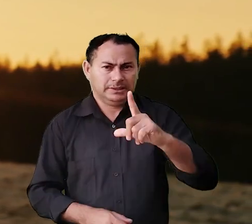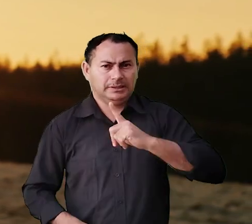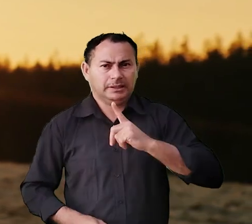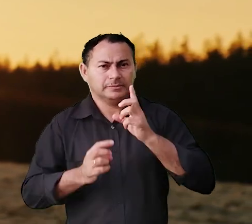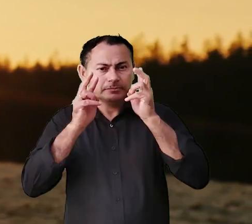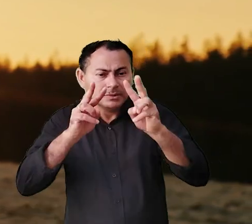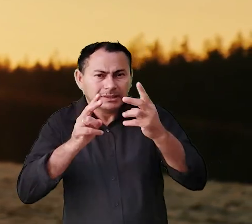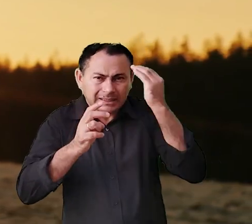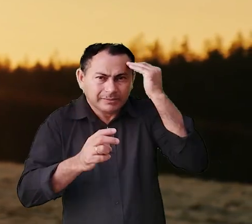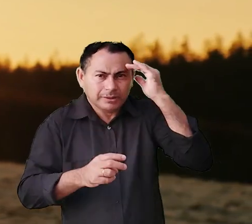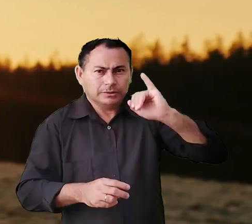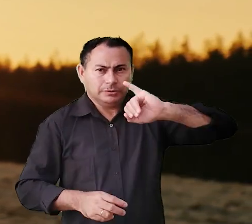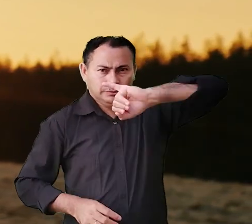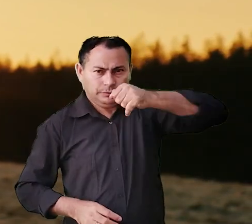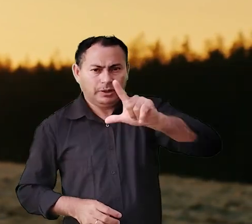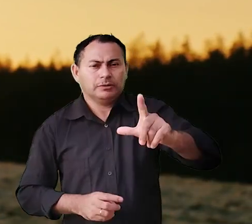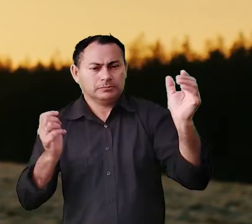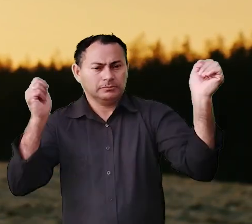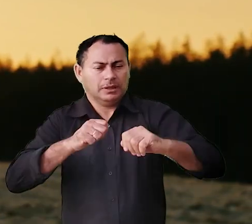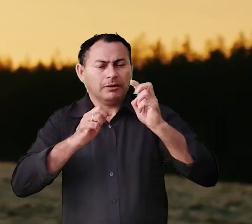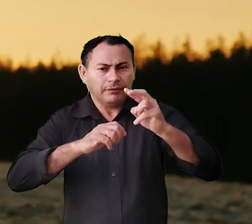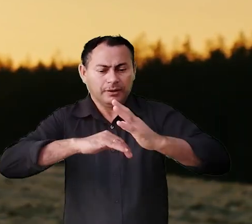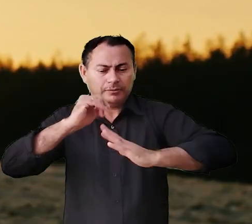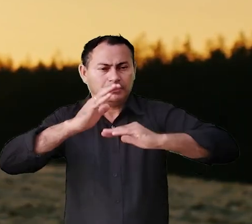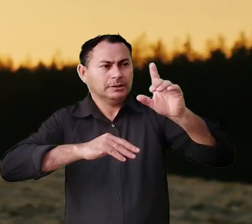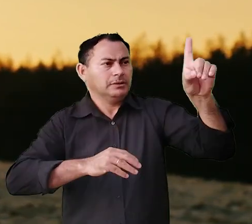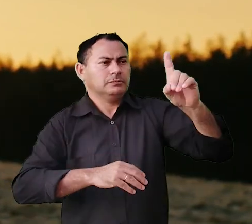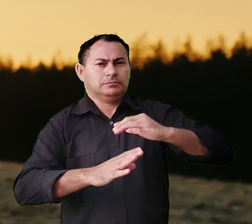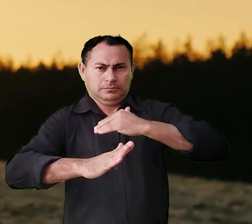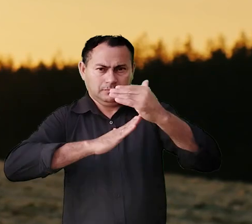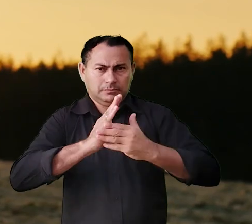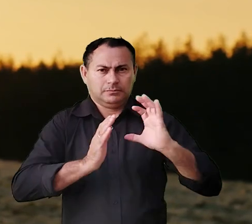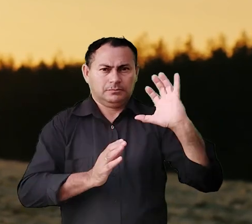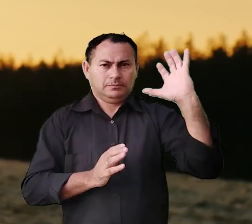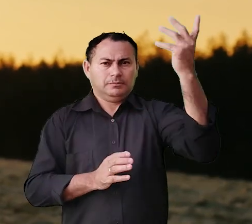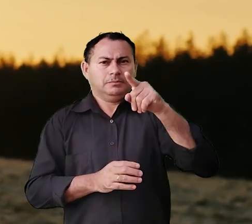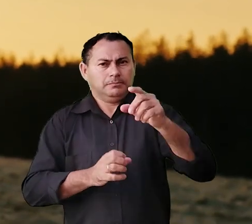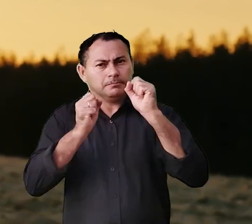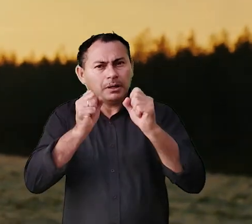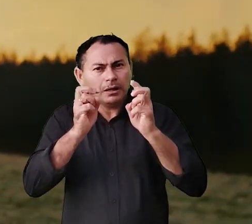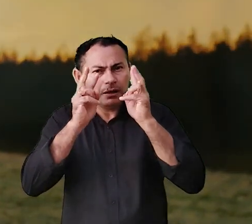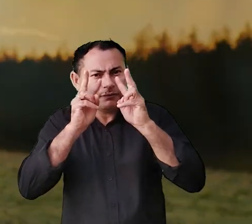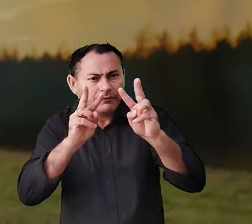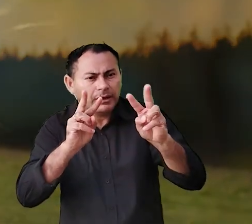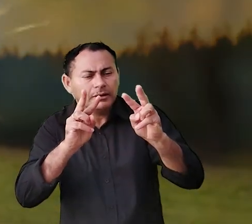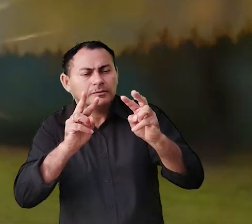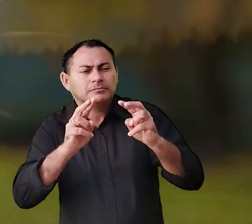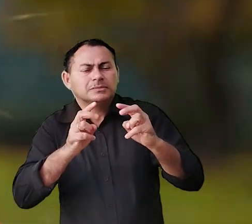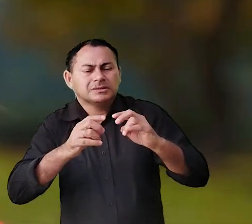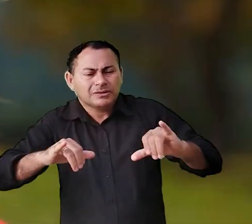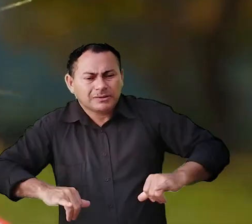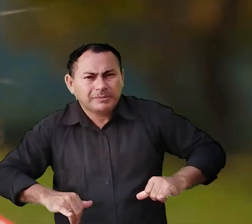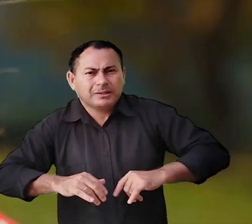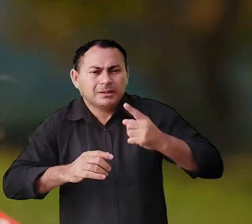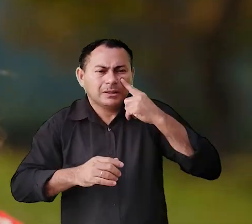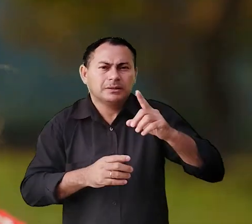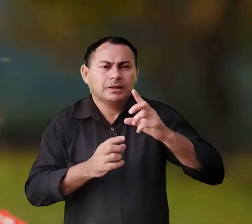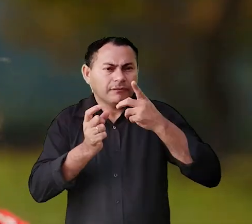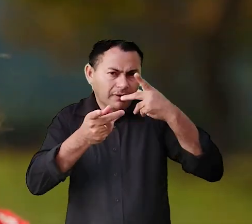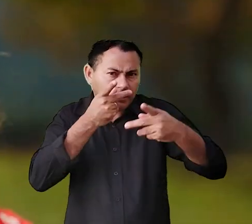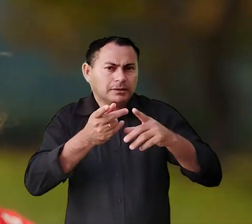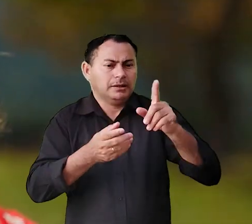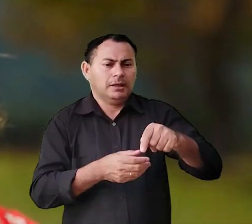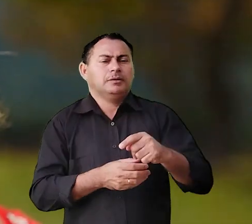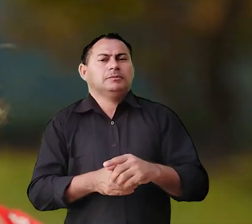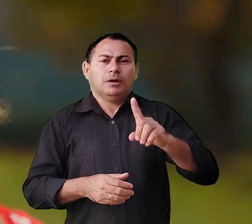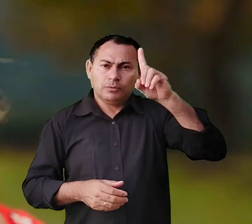Portanto, se você tem a visão de Joel e a capacidade de ver a mão de Deus em tudo o que acontece, você pode olhar para a calamidade